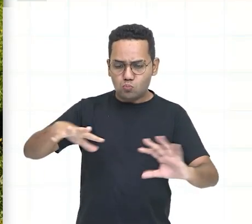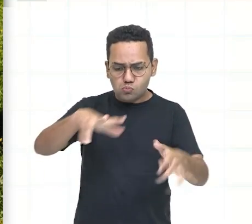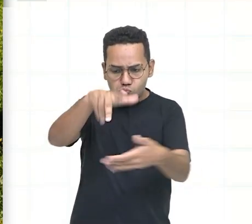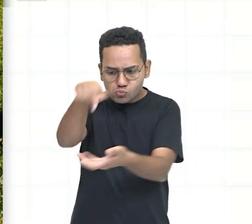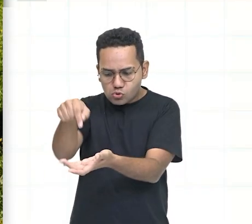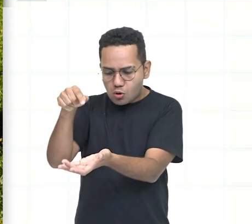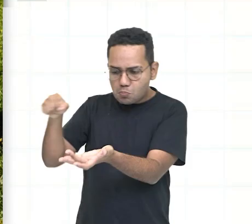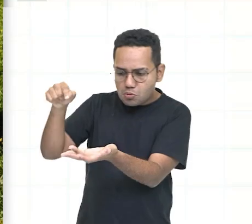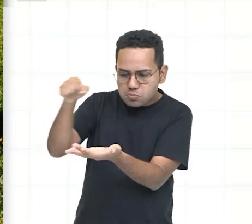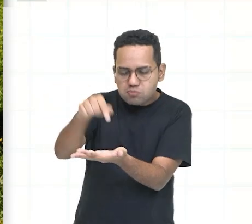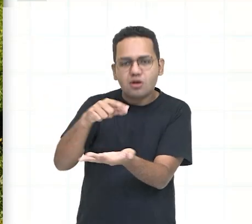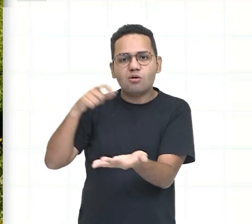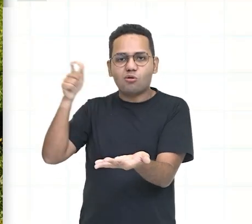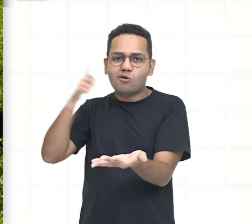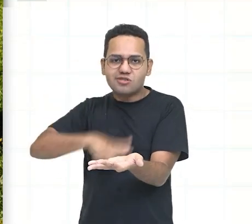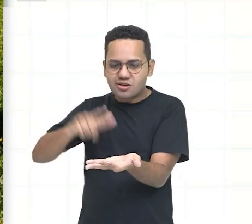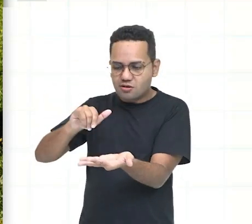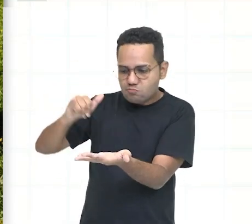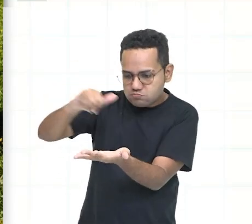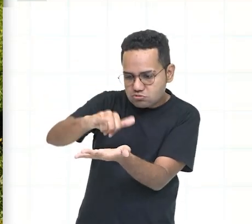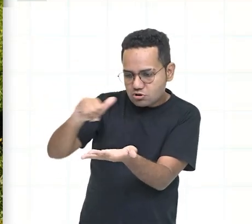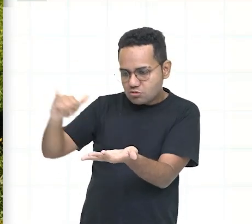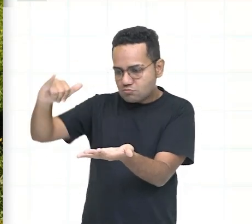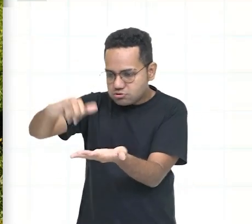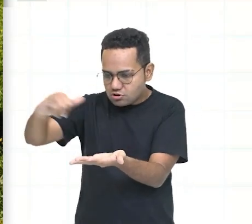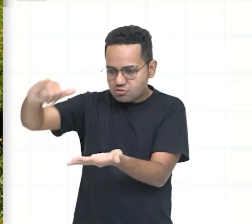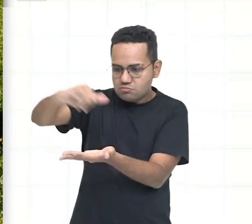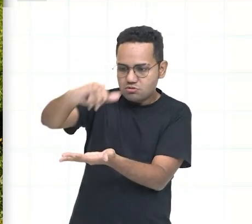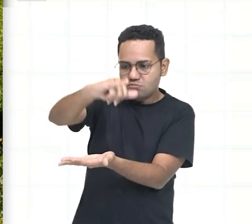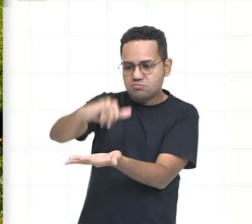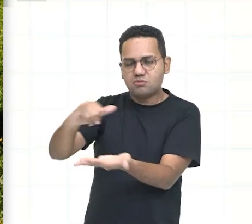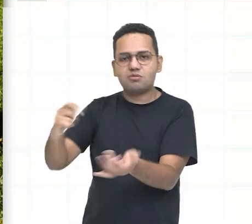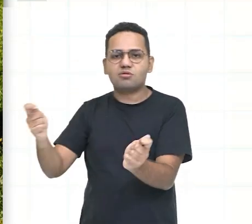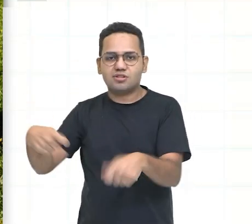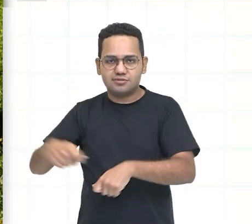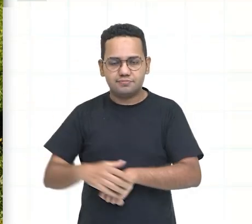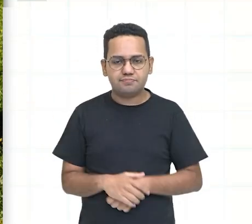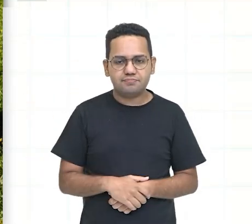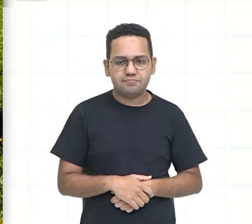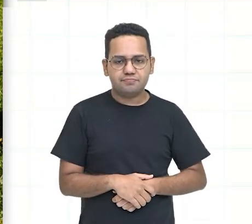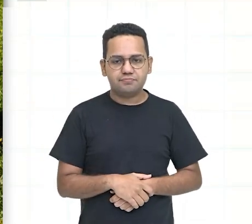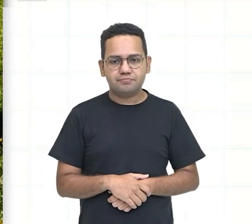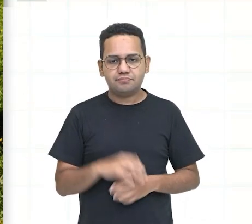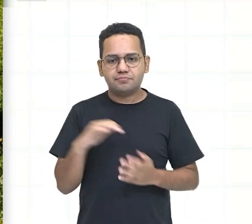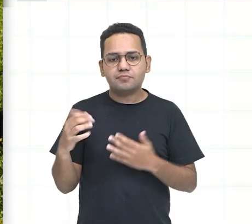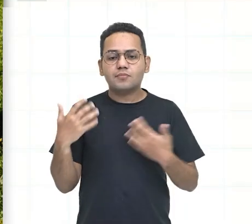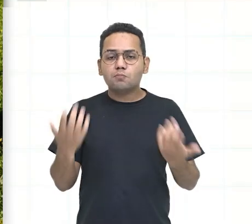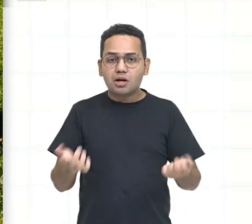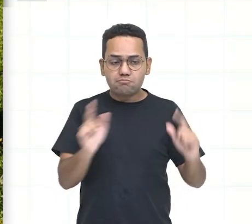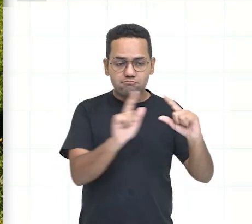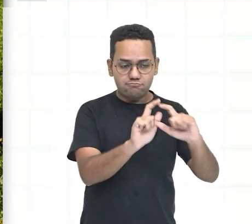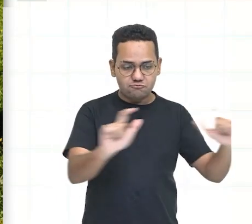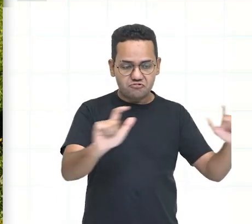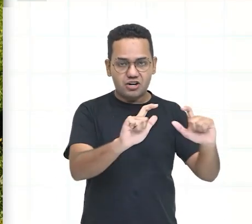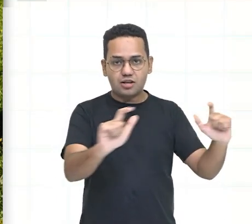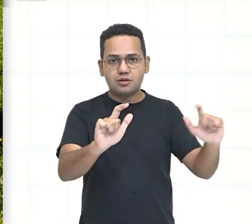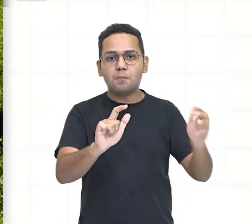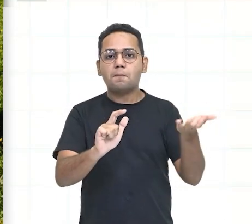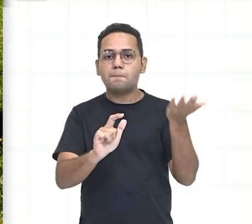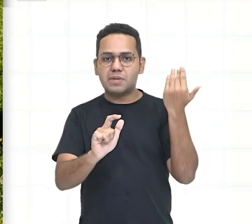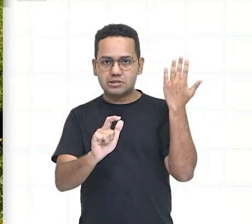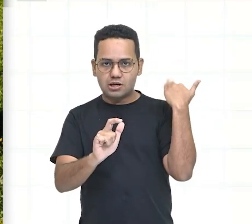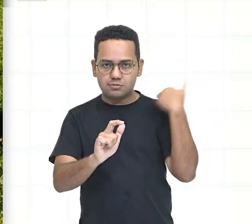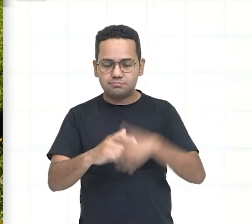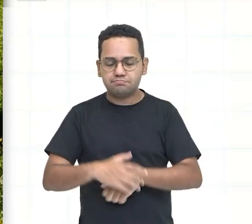tivesse $1 milhão, eu viajaria o mundo. Então, na primeira oração, nós temos um verbo no passado, que indica que essa oração está no